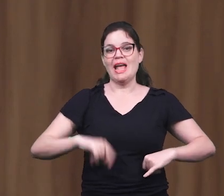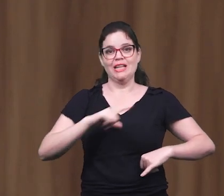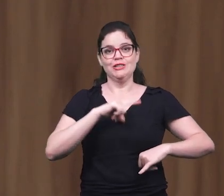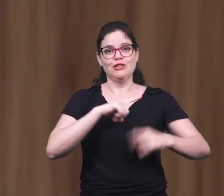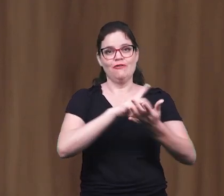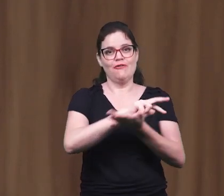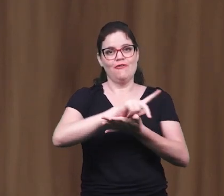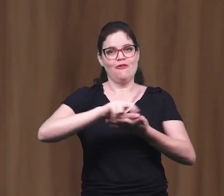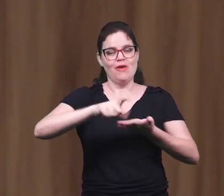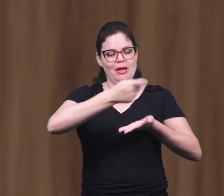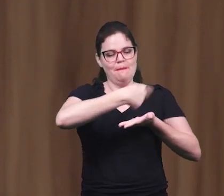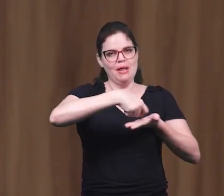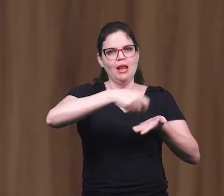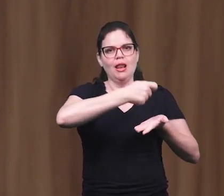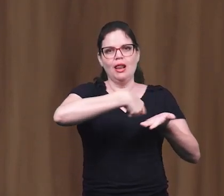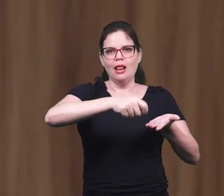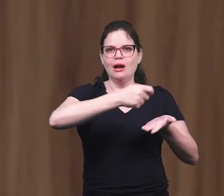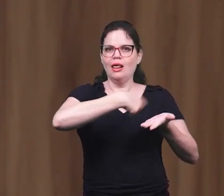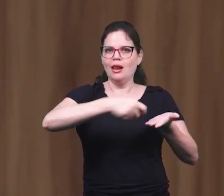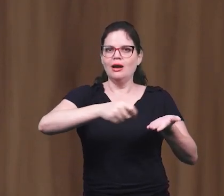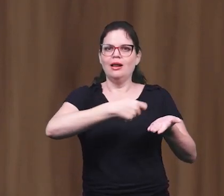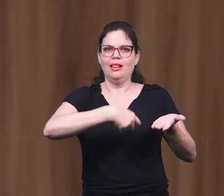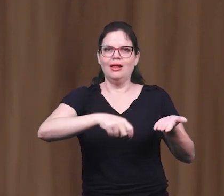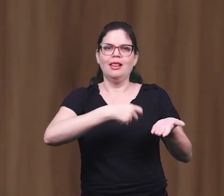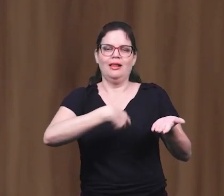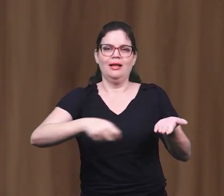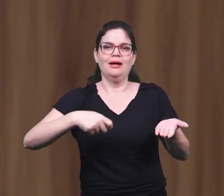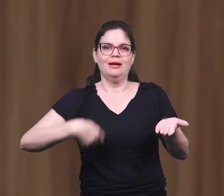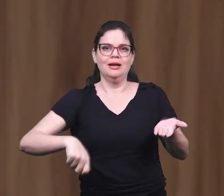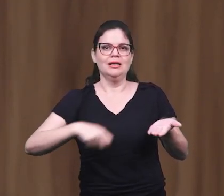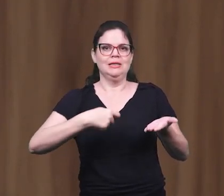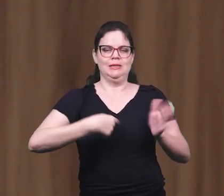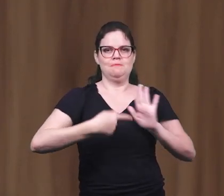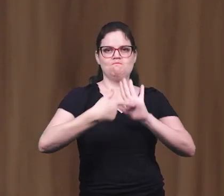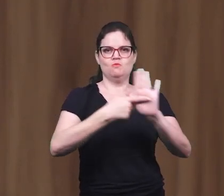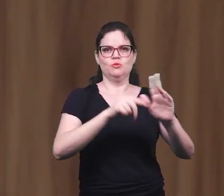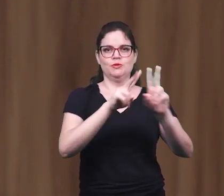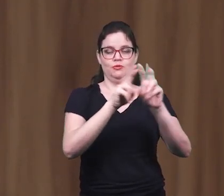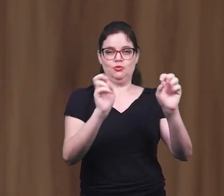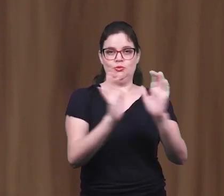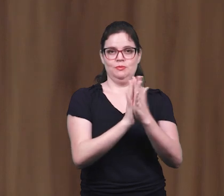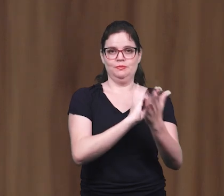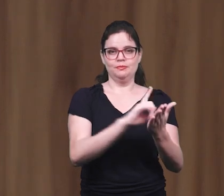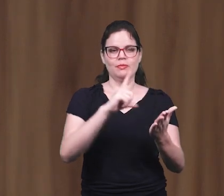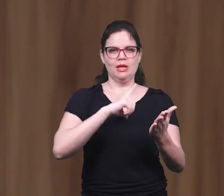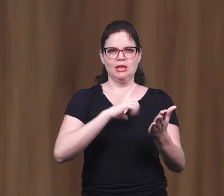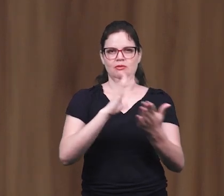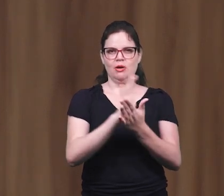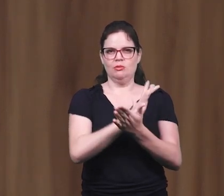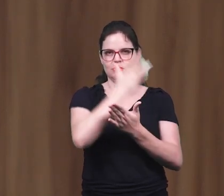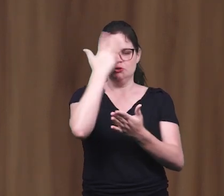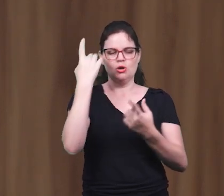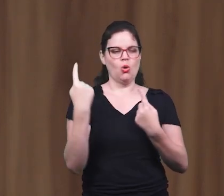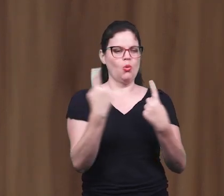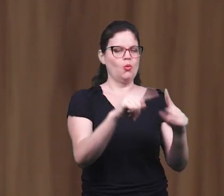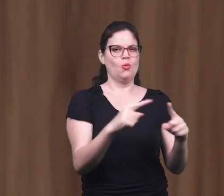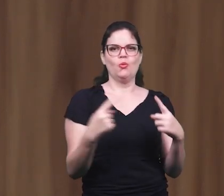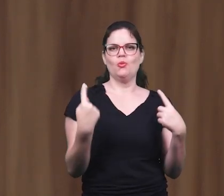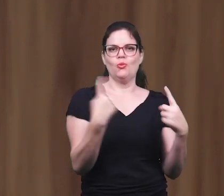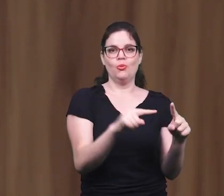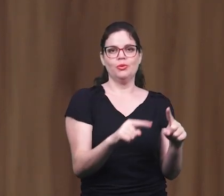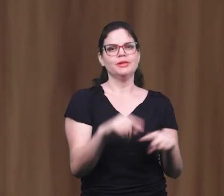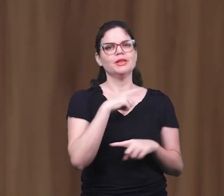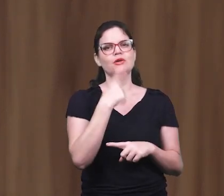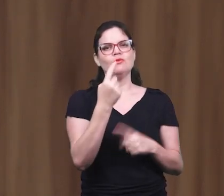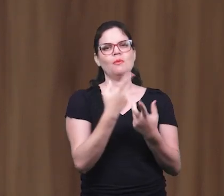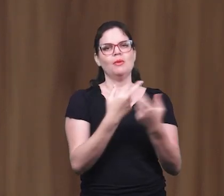muitos escritos, e esses escritos eram muito combatidos. Houve até uma situação interessante, pastor Ian e